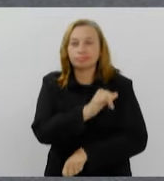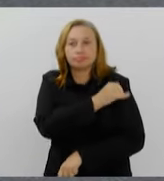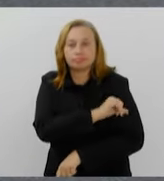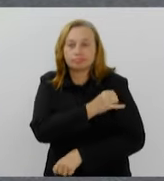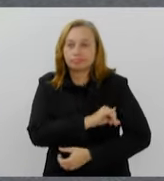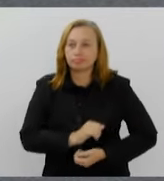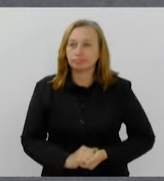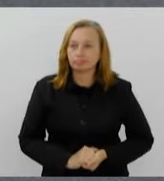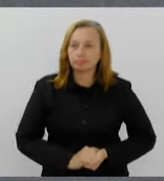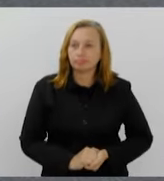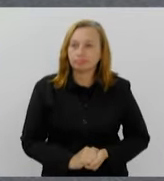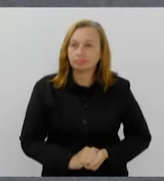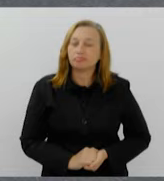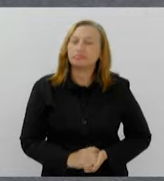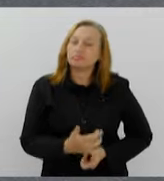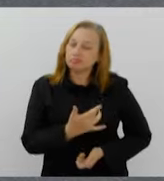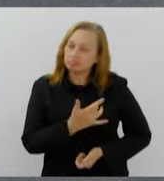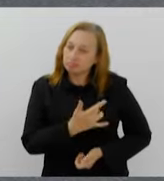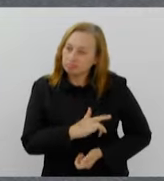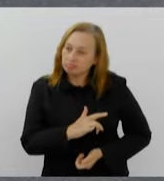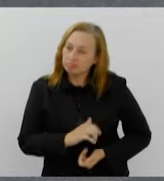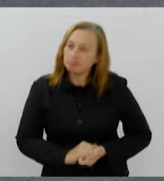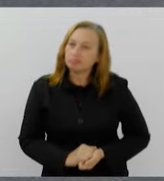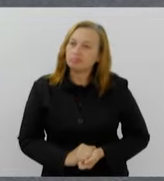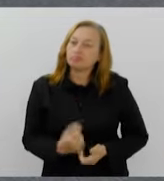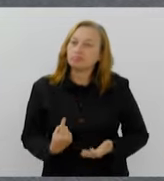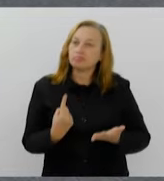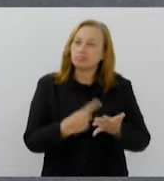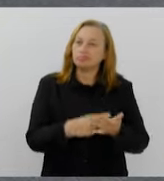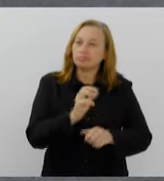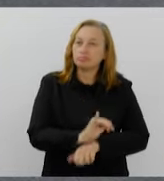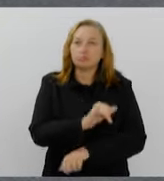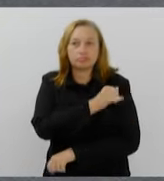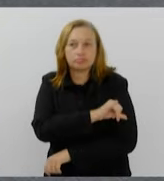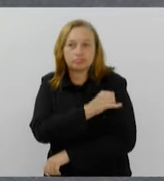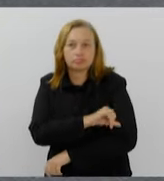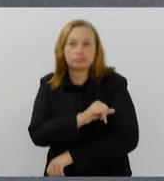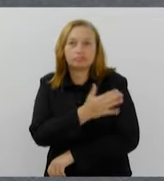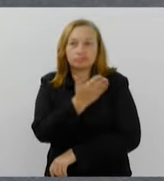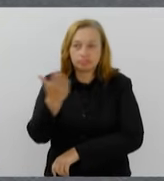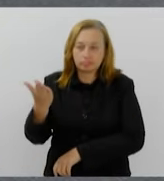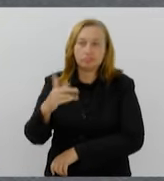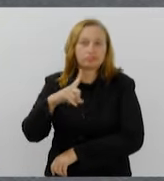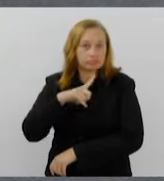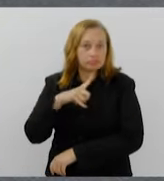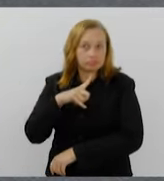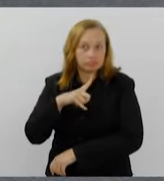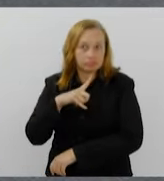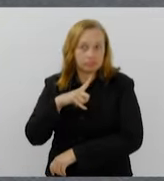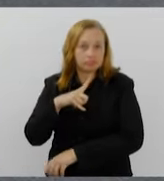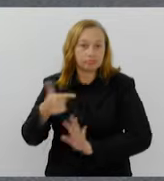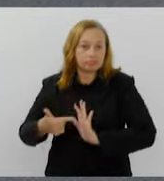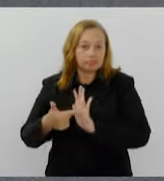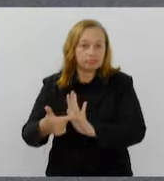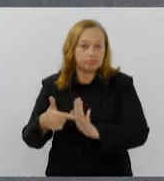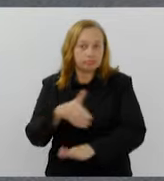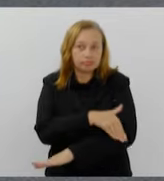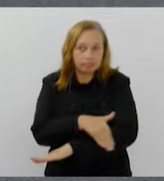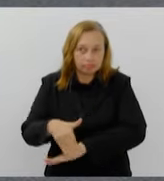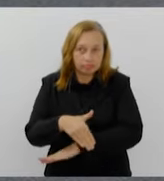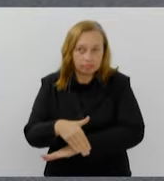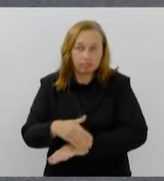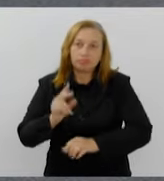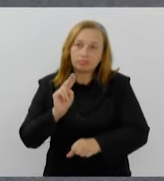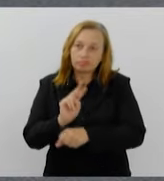Janeiro É uma pena que o compromisso com o estado do Rio de Janeiro que vossas excelências possuem e que vão demonstrar nas ruas